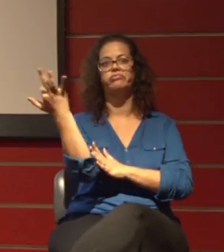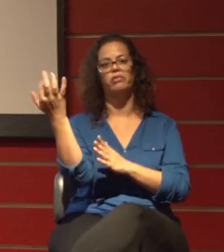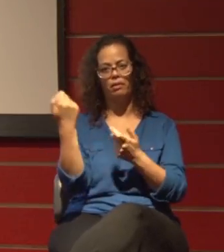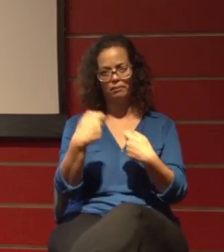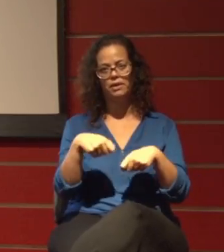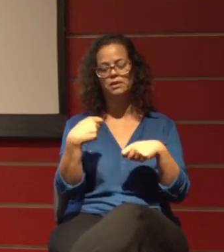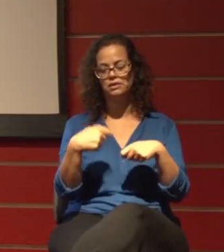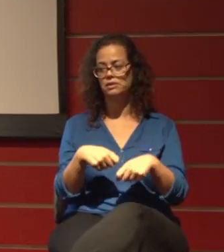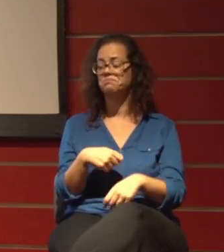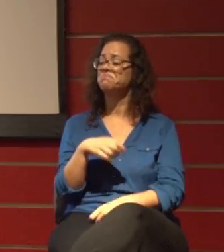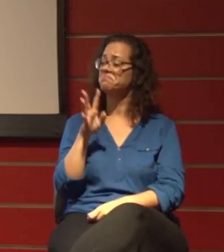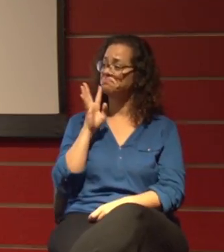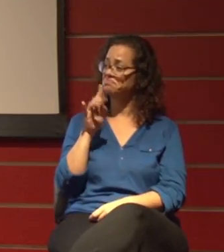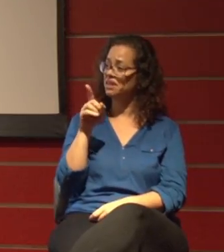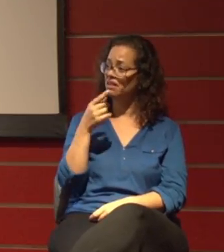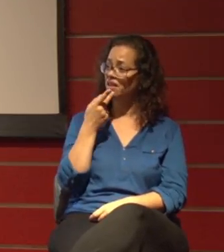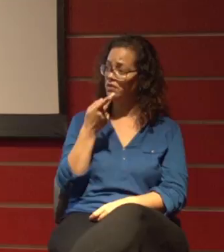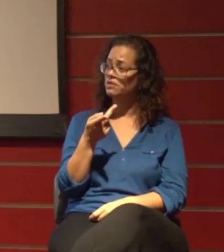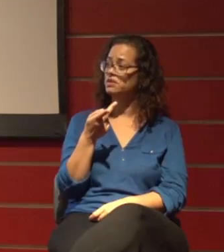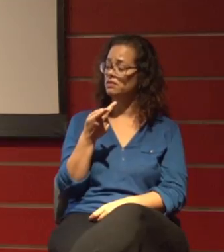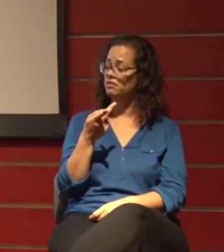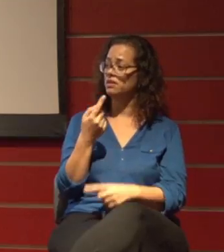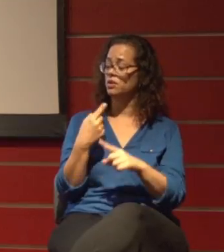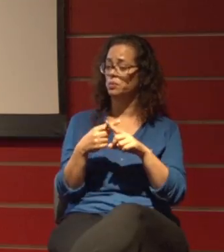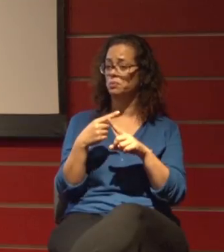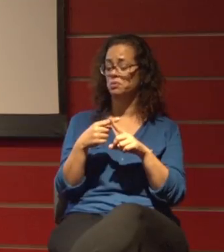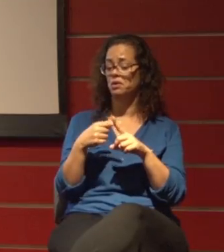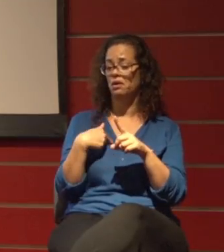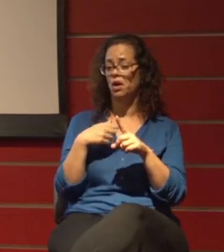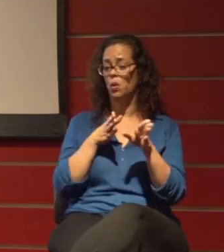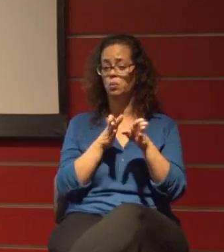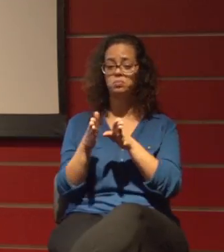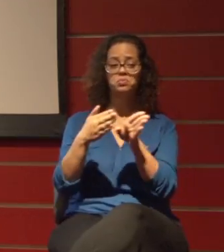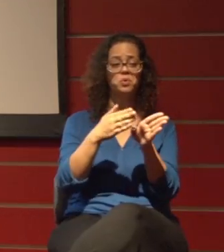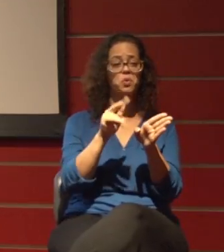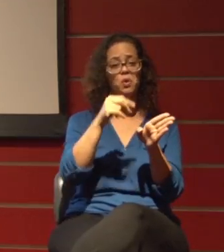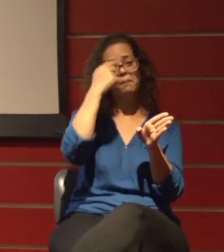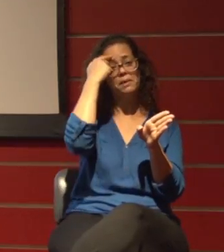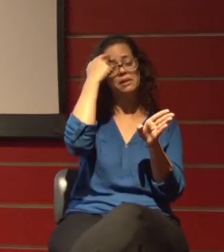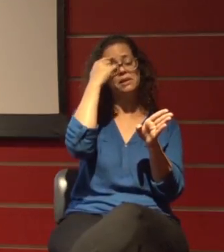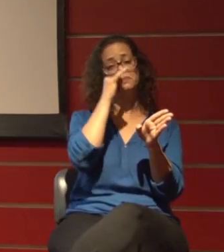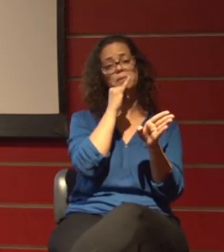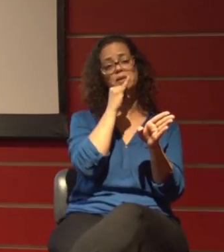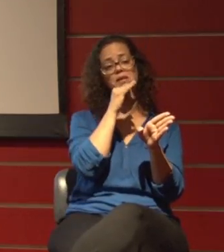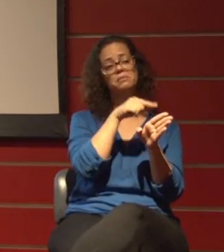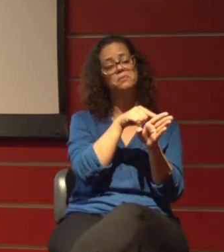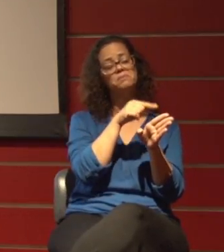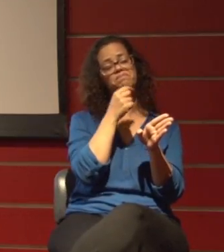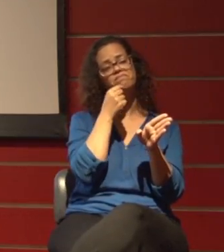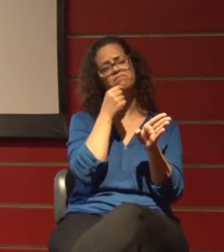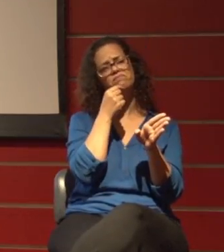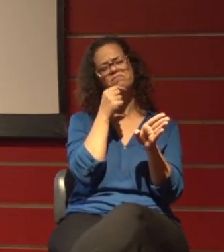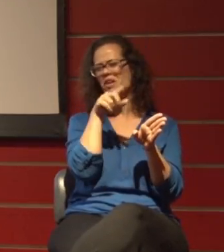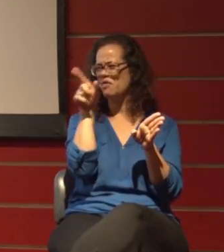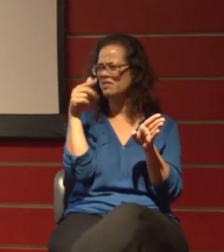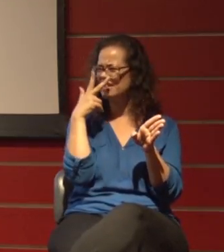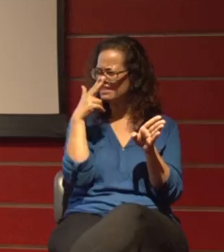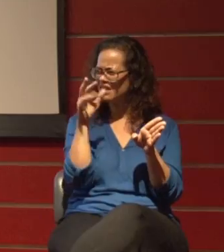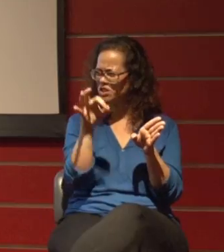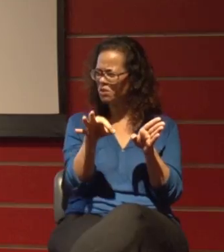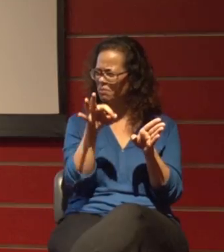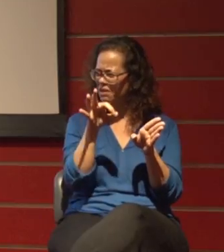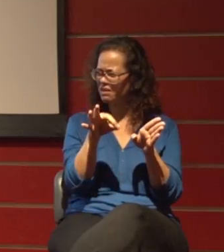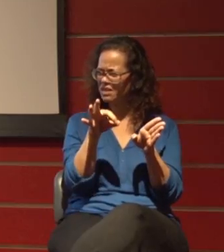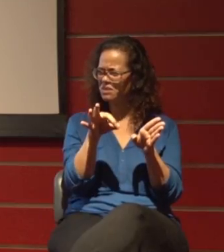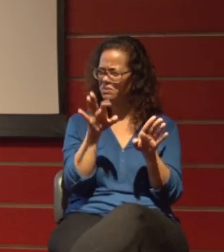interessante essa tua observação porque eu nunca levei para esse lado eh ou se vocês acham que pode haver